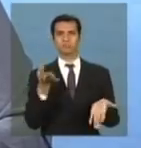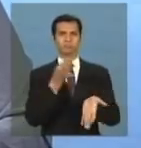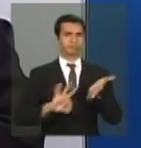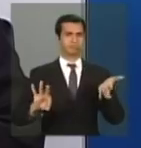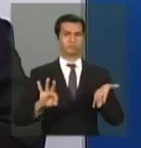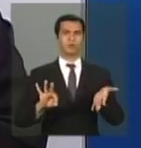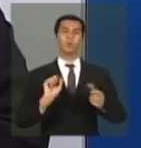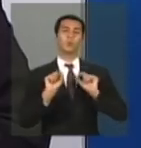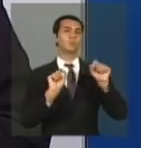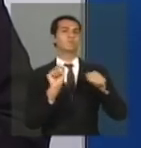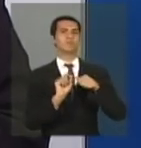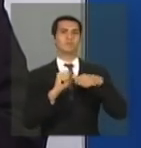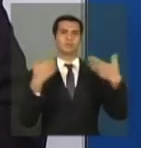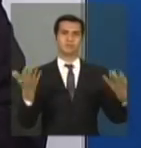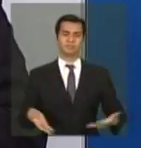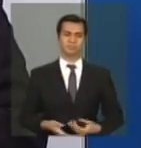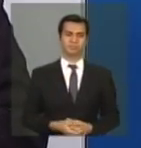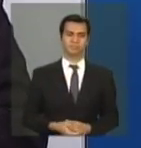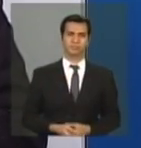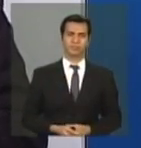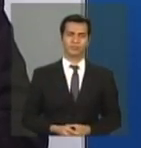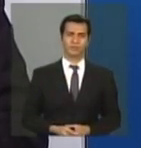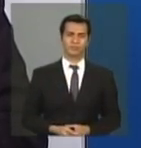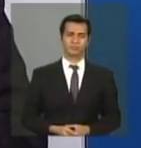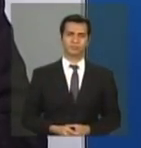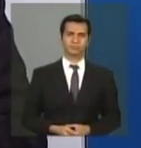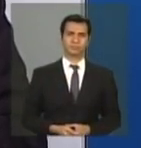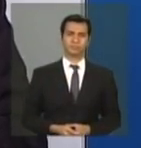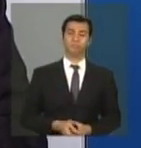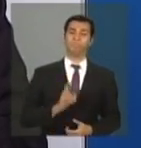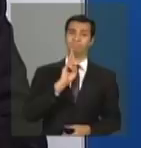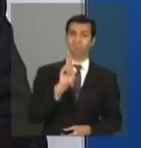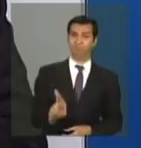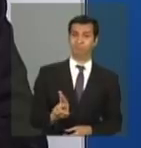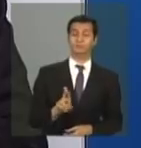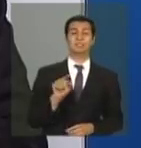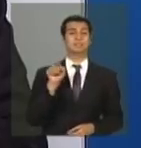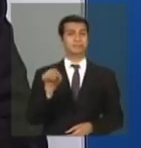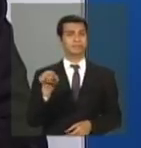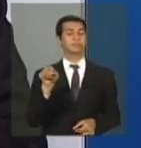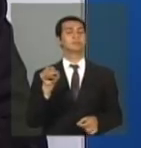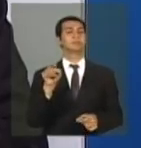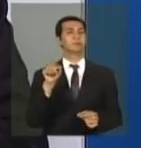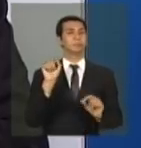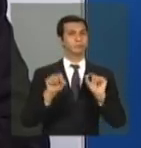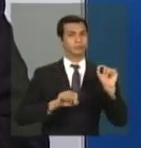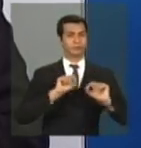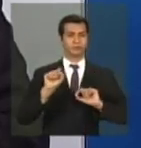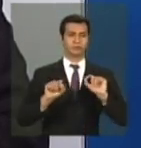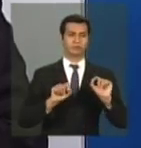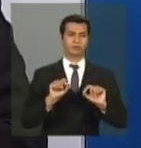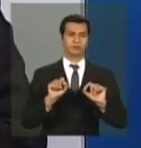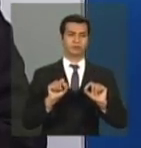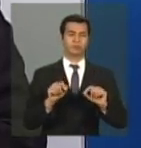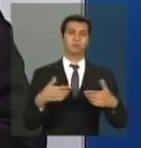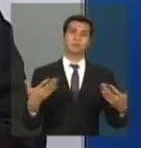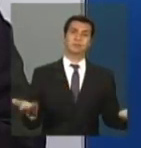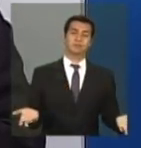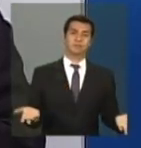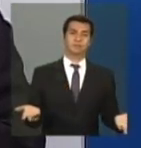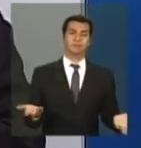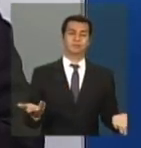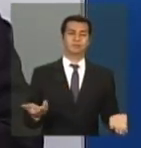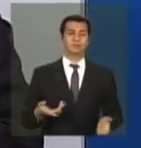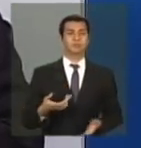proceder? Olha, essa é uma questão que ultrapassa esse limite muito